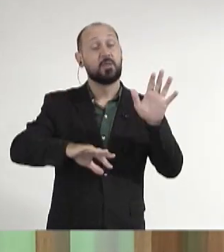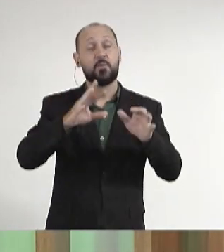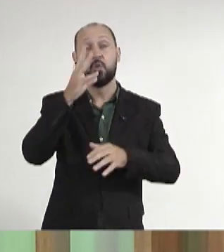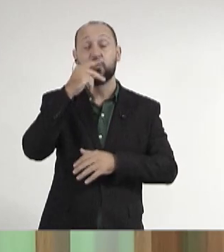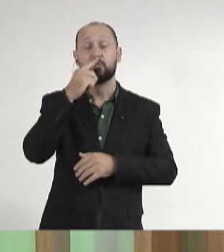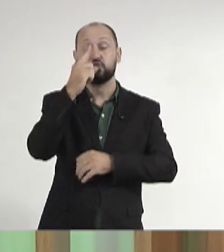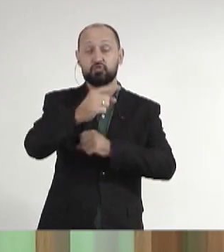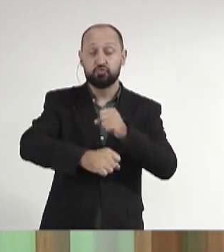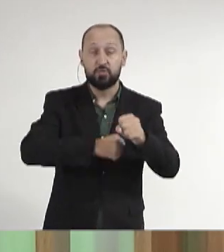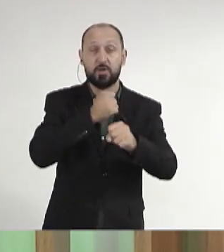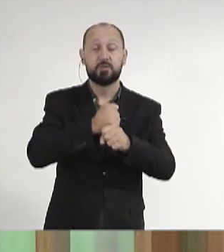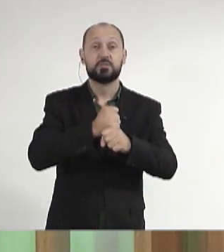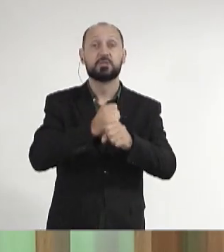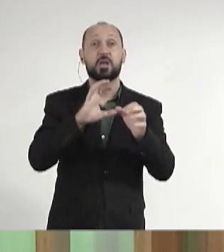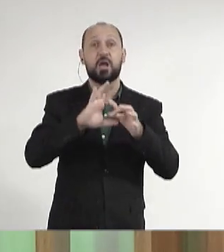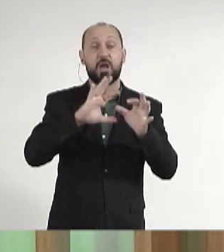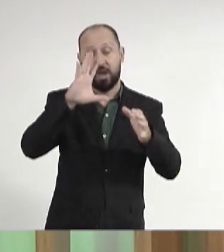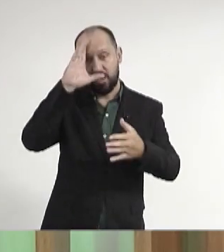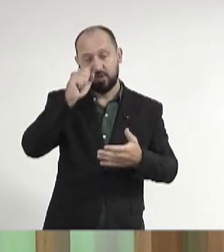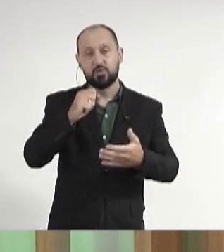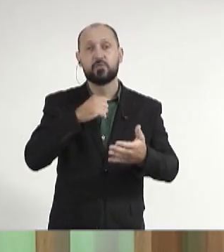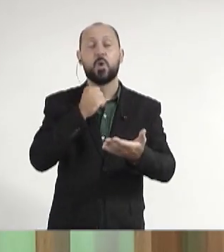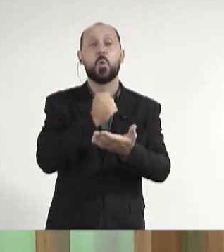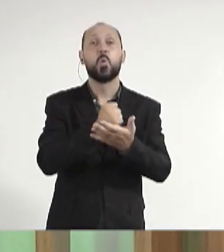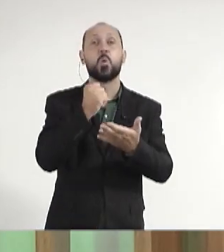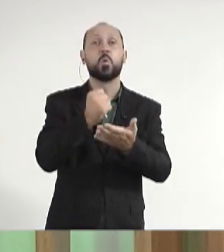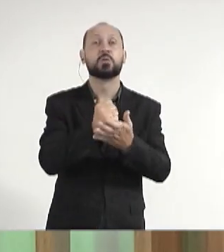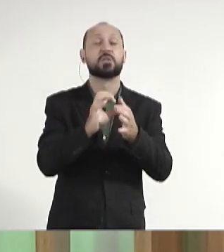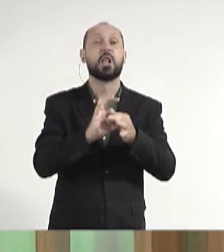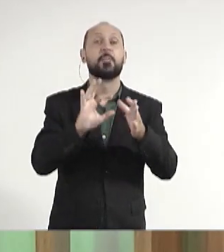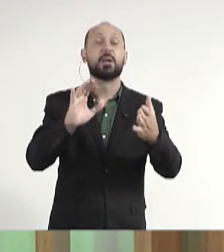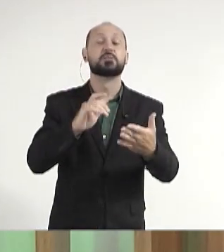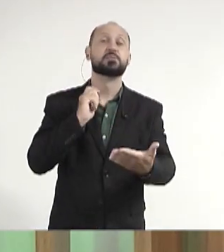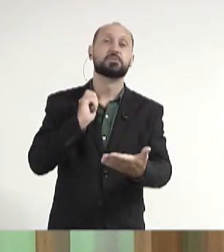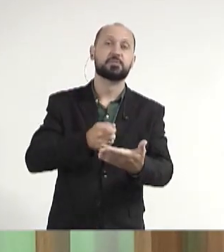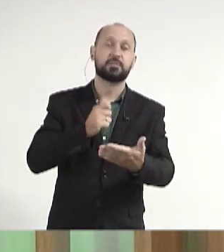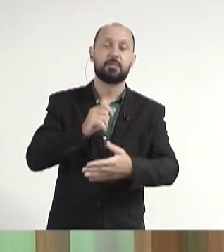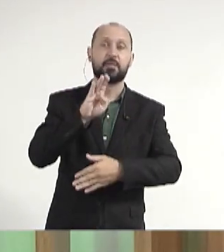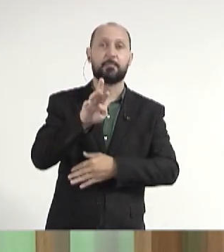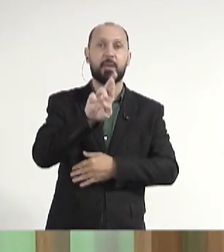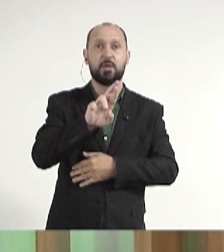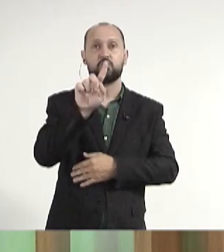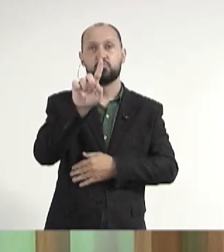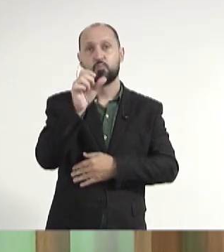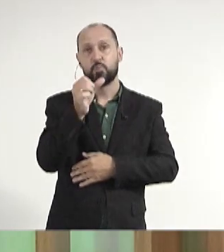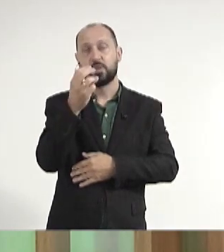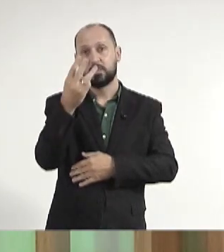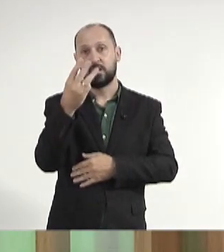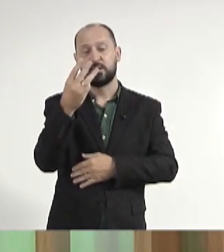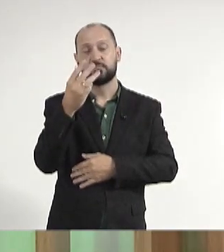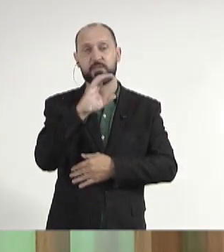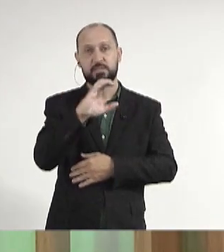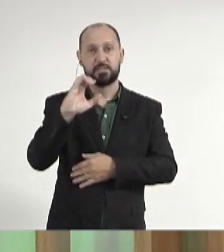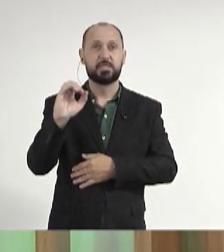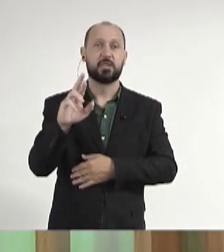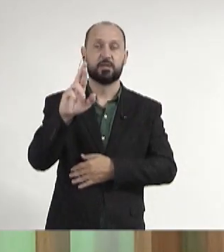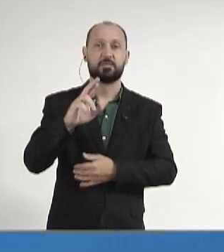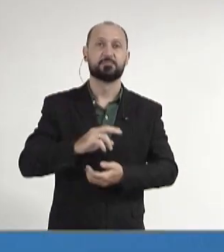de mais de um ano, deliberar sobre o contrato de concessão da BR-163 para a